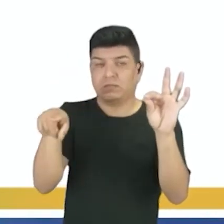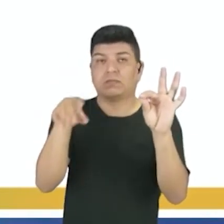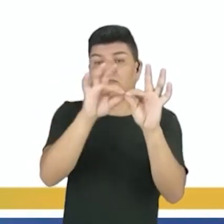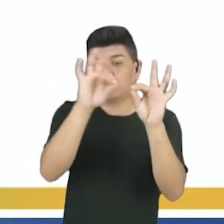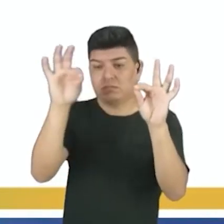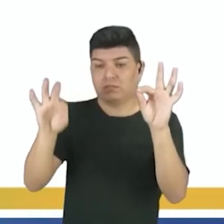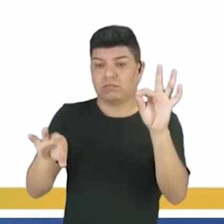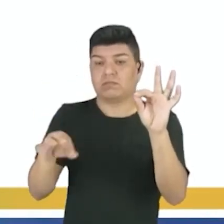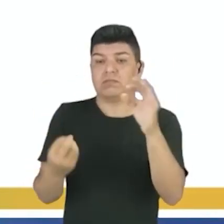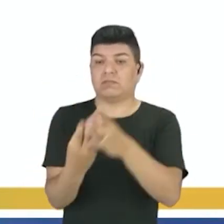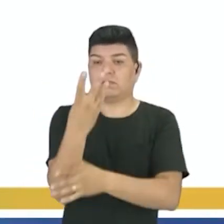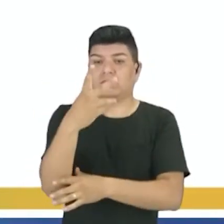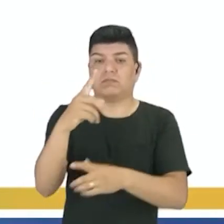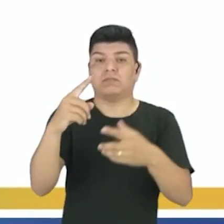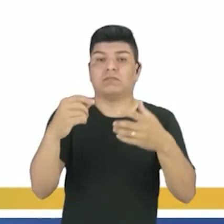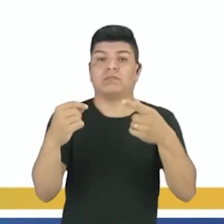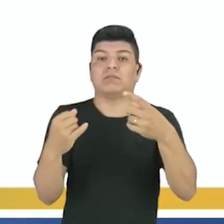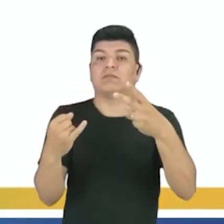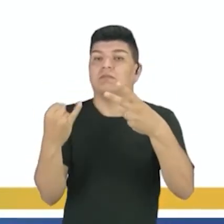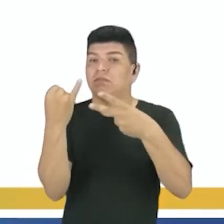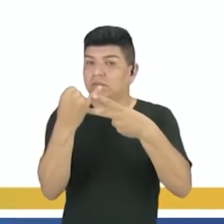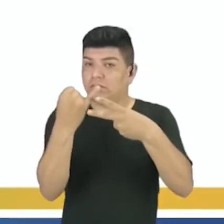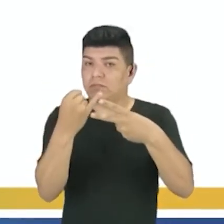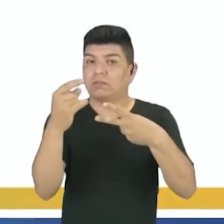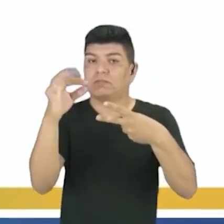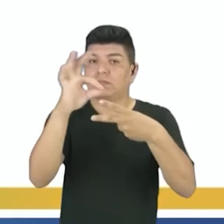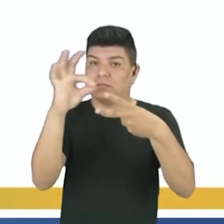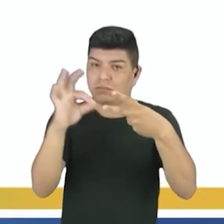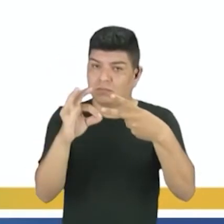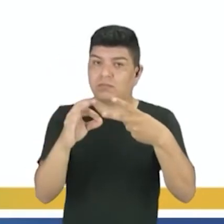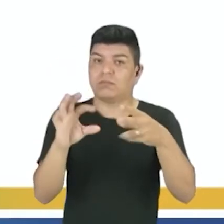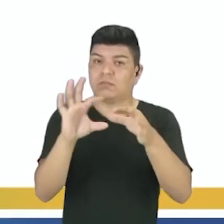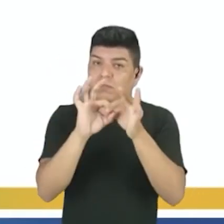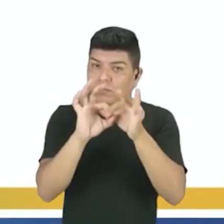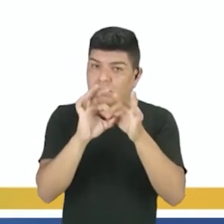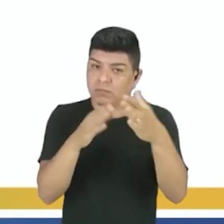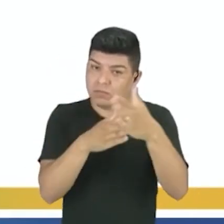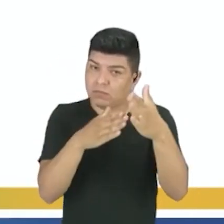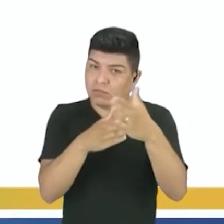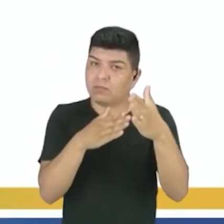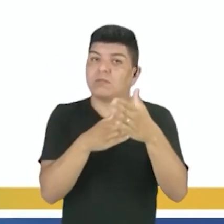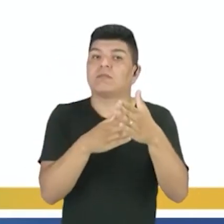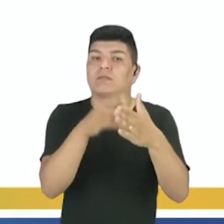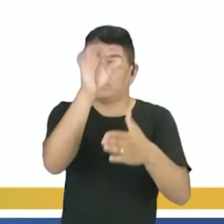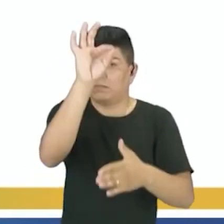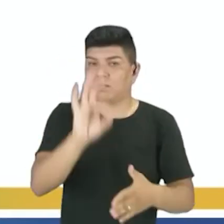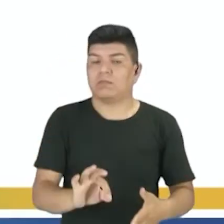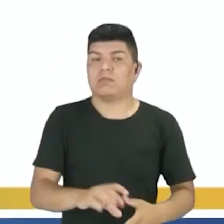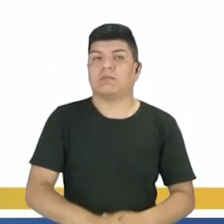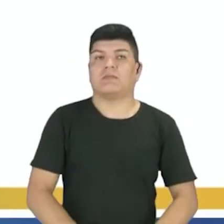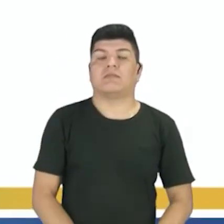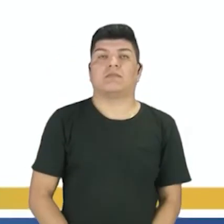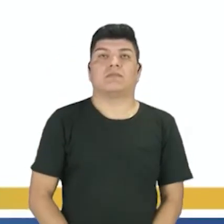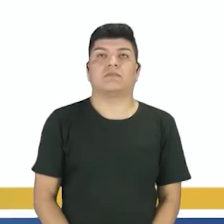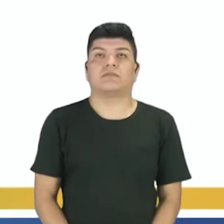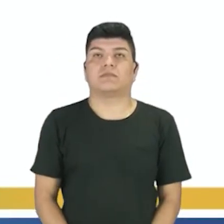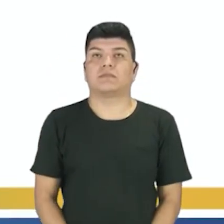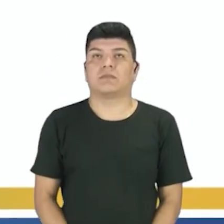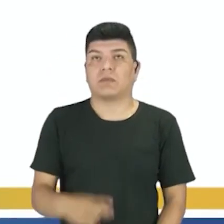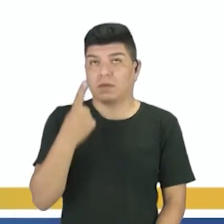pode formar polígonos aí, né, que são figuras planas fechadas, limitadas por segmentos de reta.